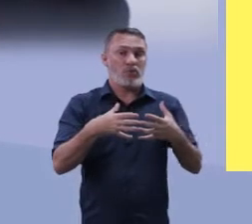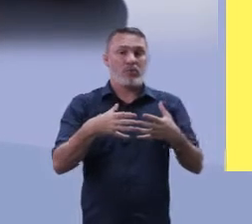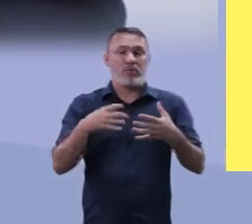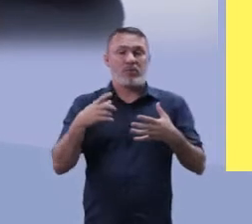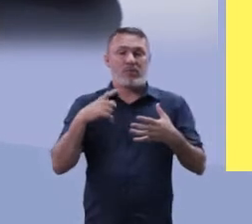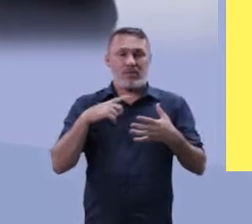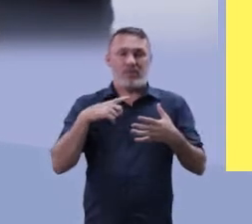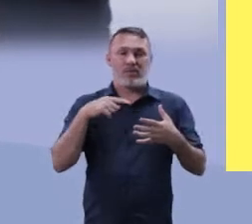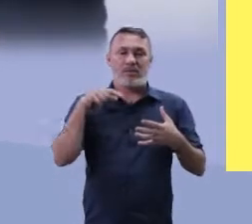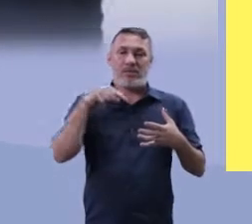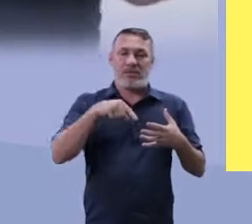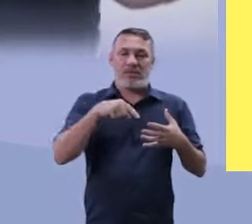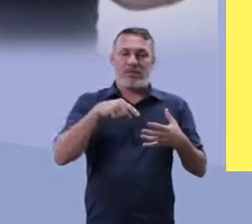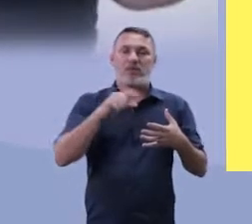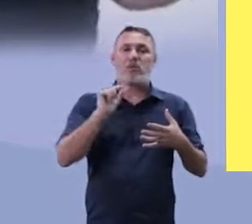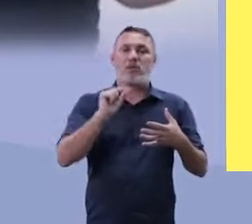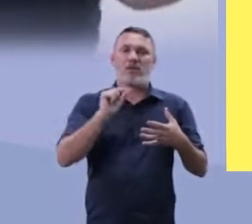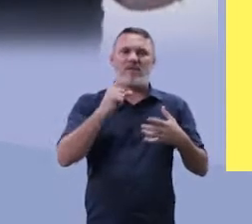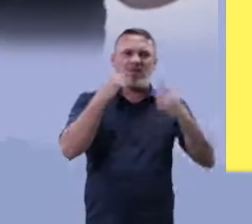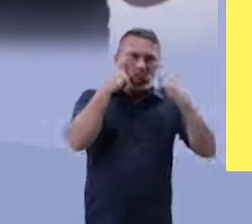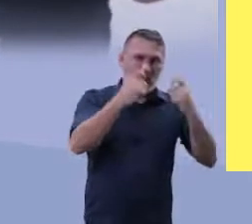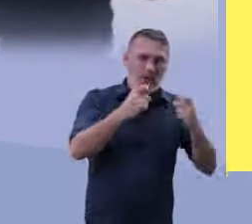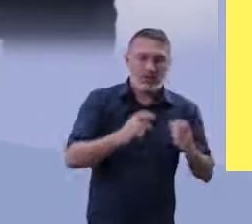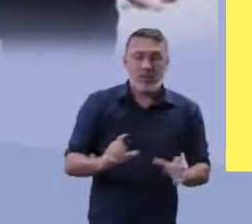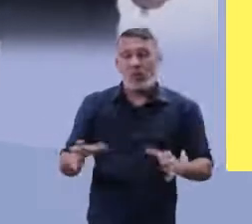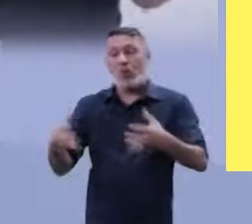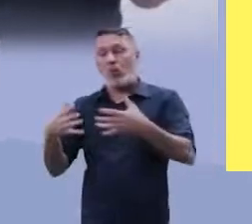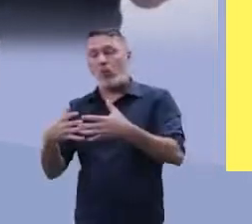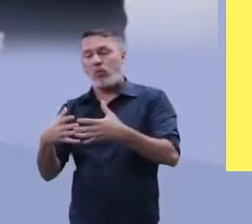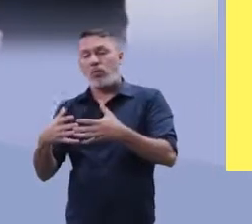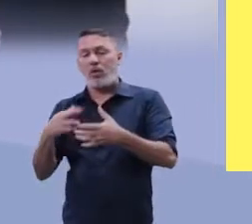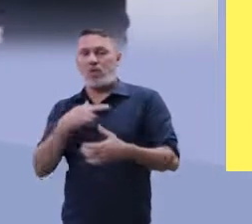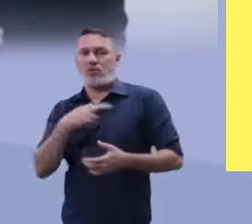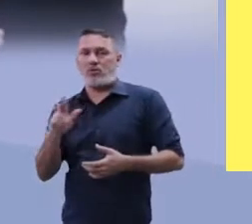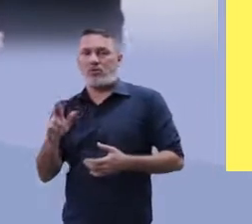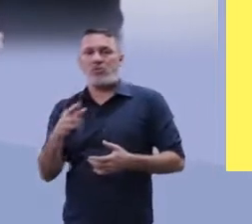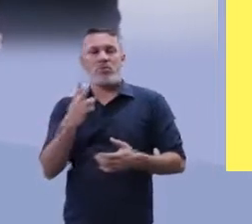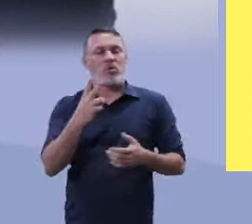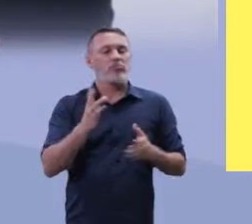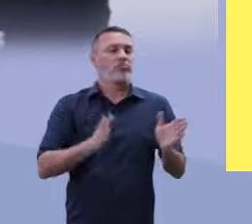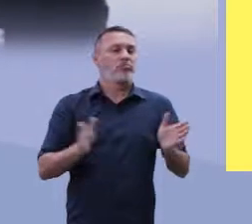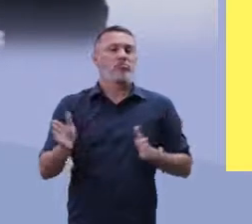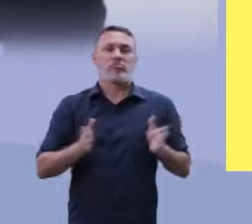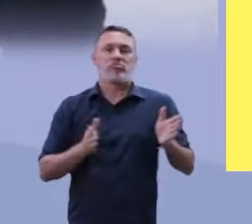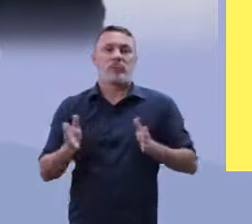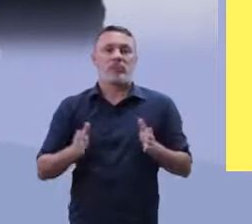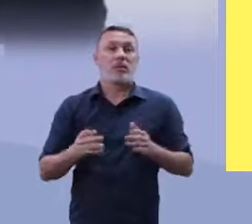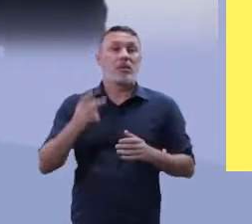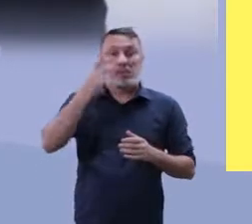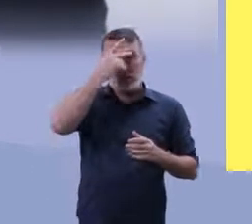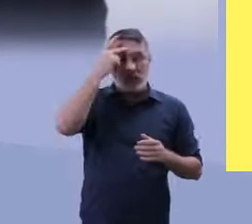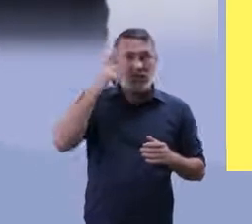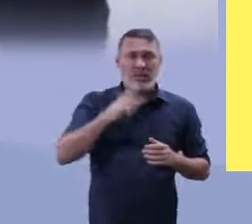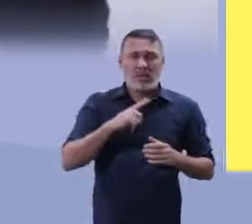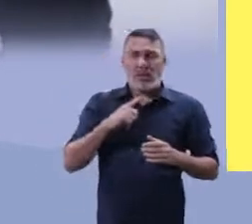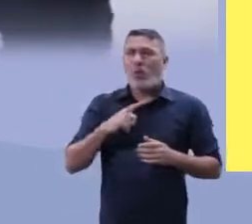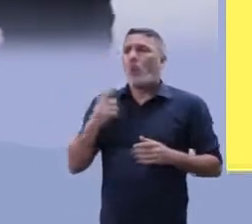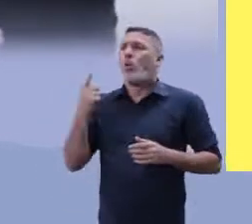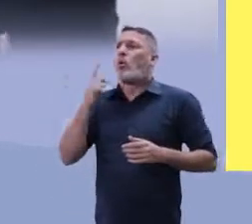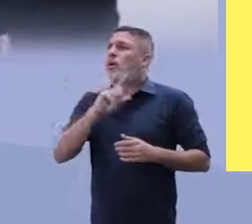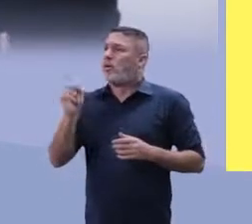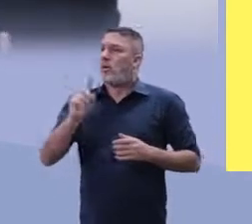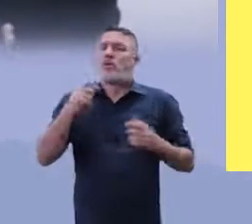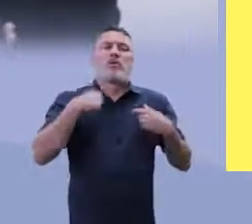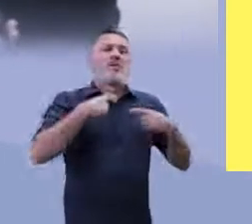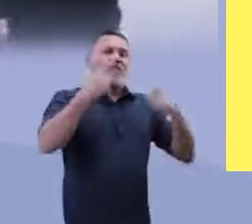ao religioso, o outro apelava ao cangaço, à violência. A pessoa que não conseguia conter toda a sua dor